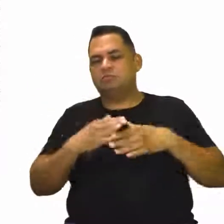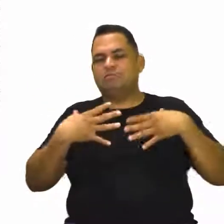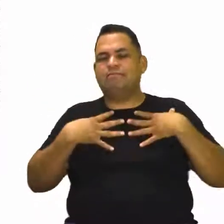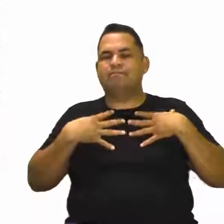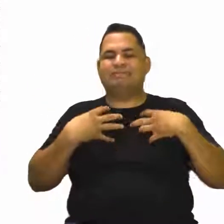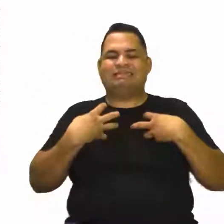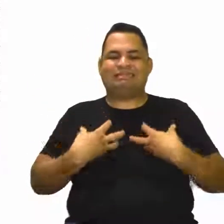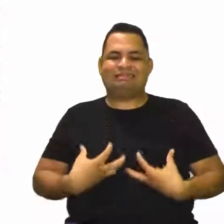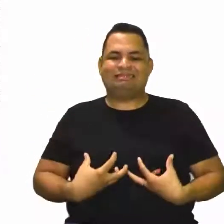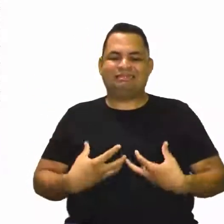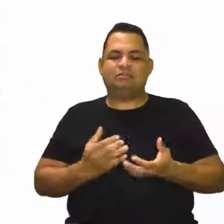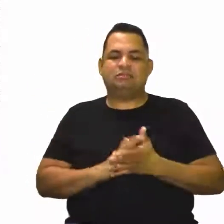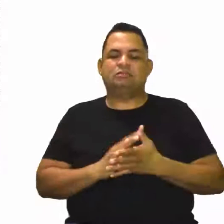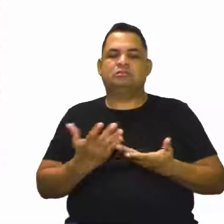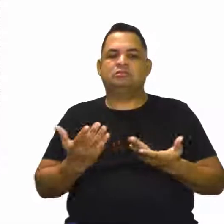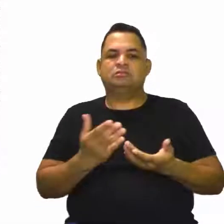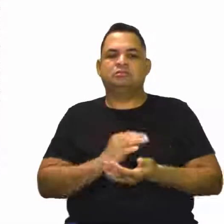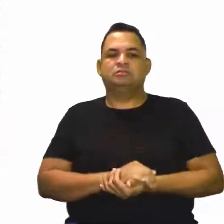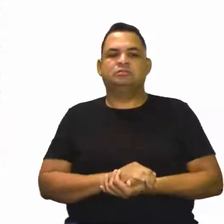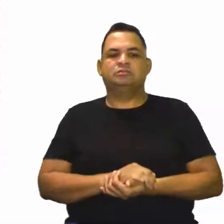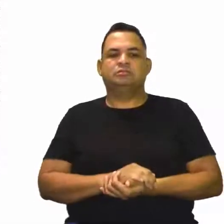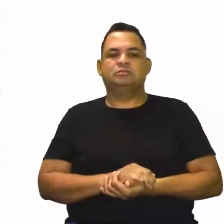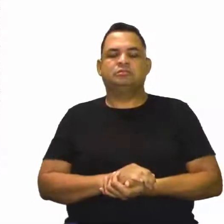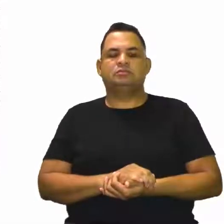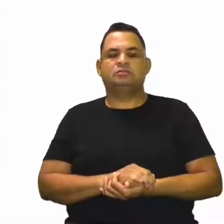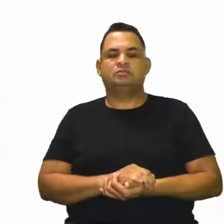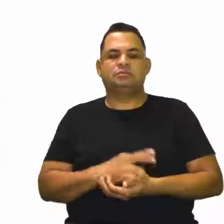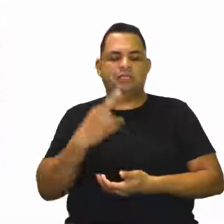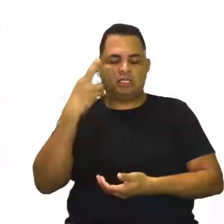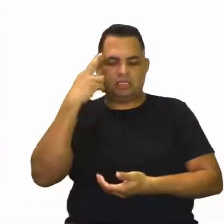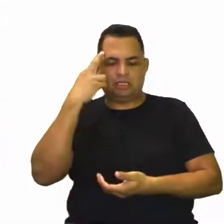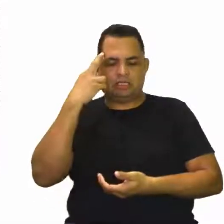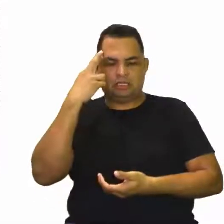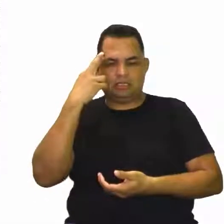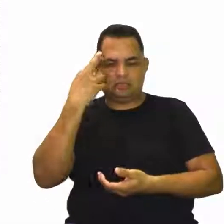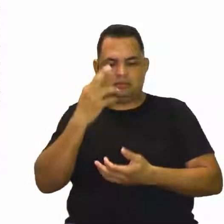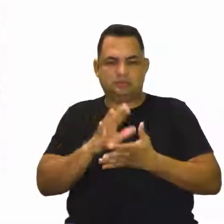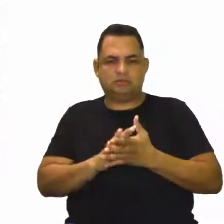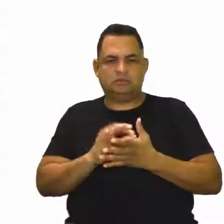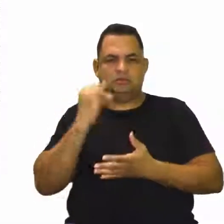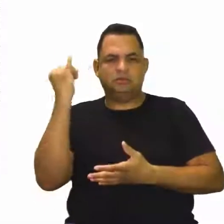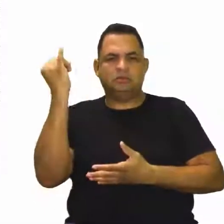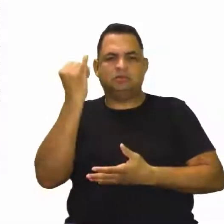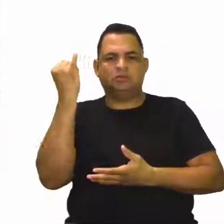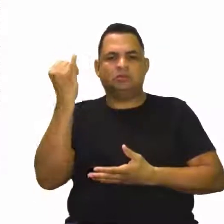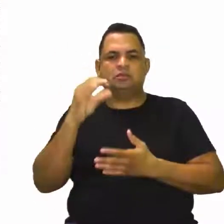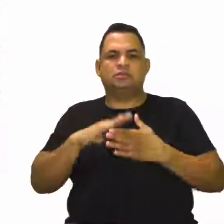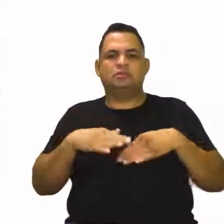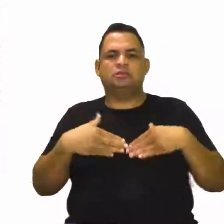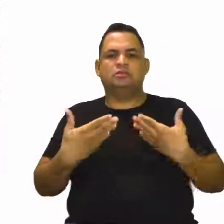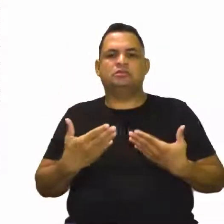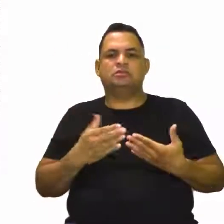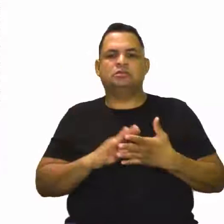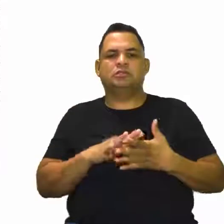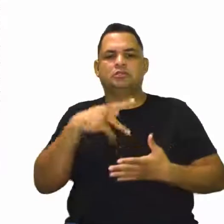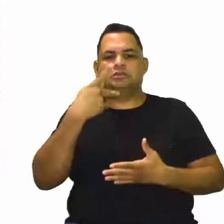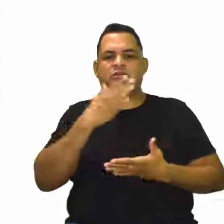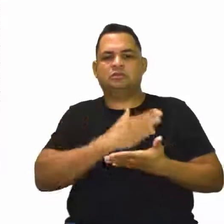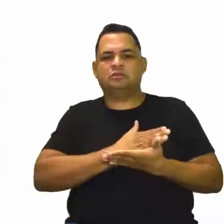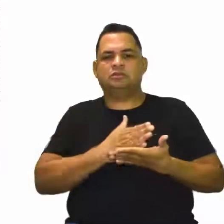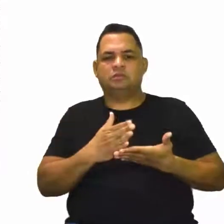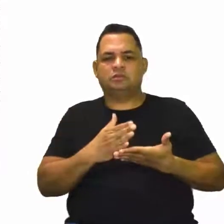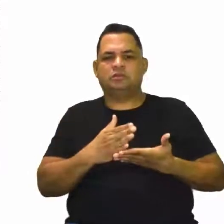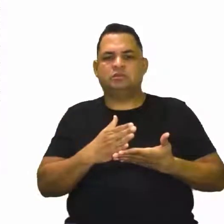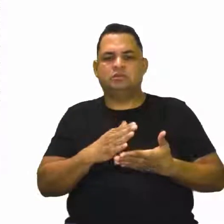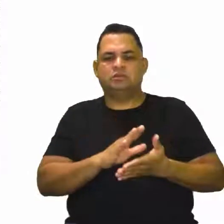coisa aí pode influenciar aí essa inatividade. Uma reflexão importante nesse slide, professora, é que, como a gente mencionou no início, a